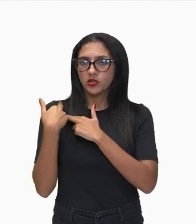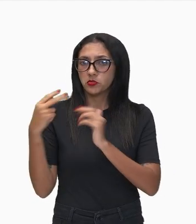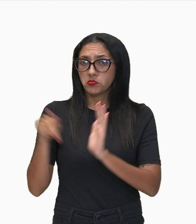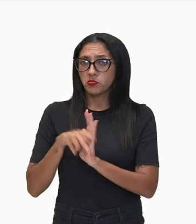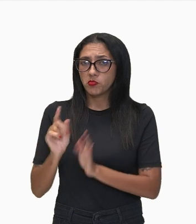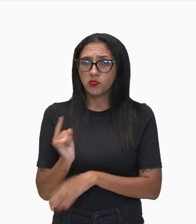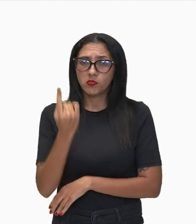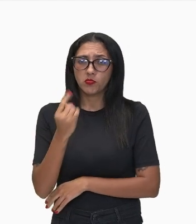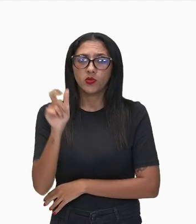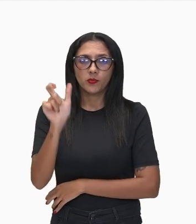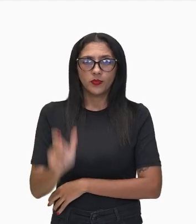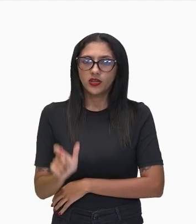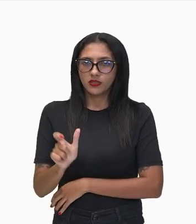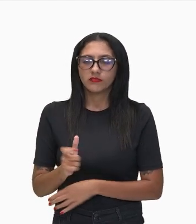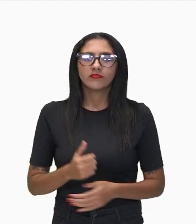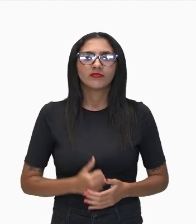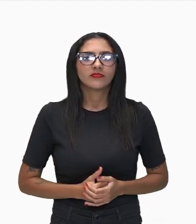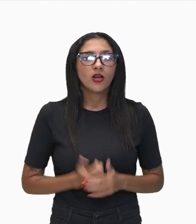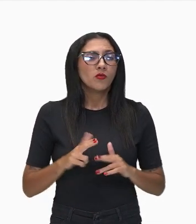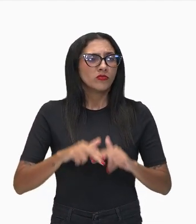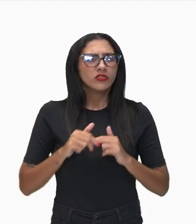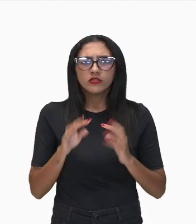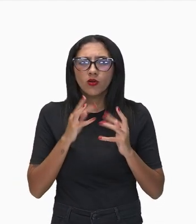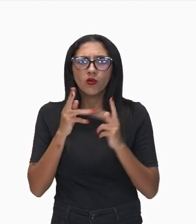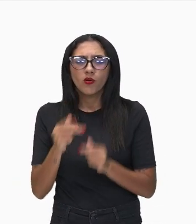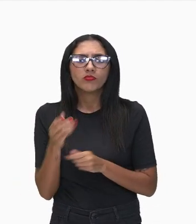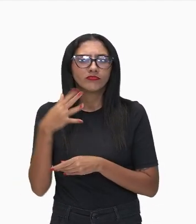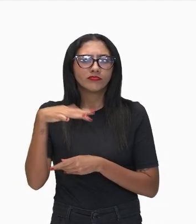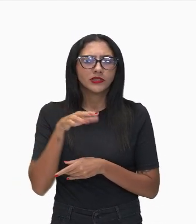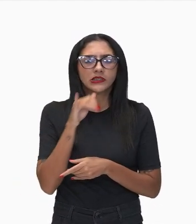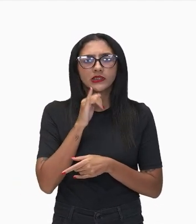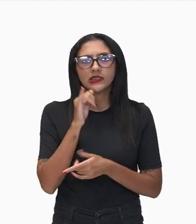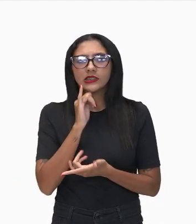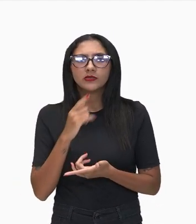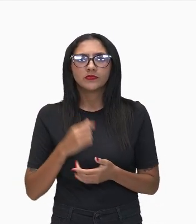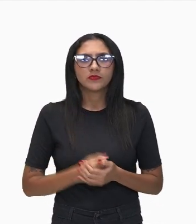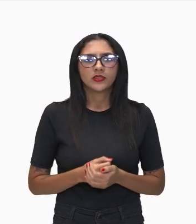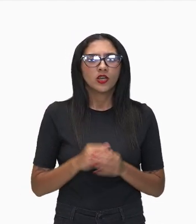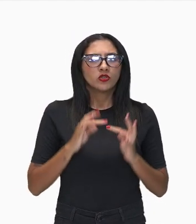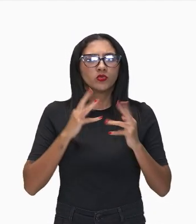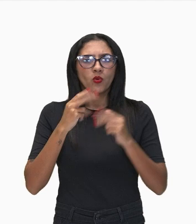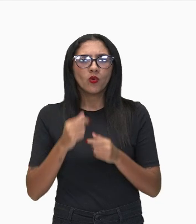por isso, né, em todos os setores do poder legislativo,